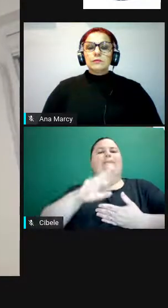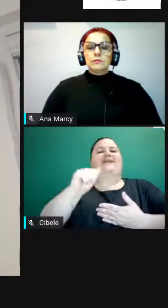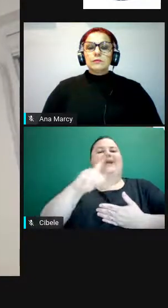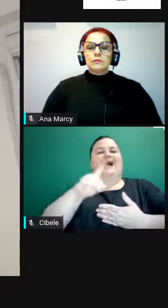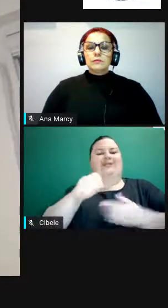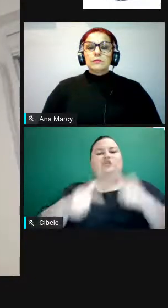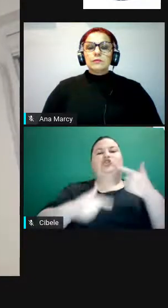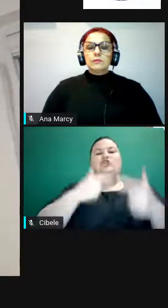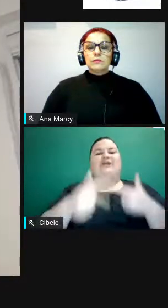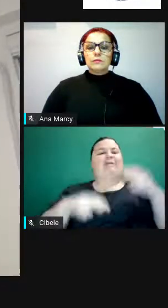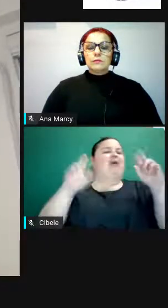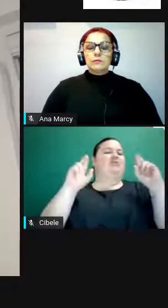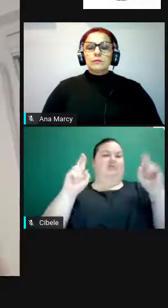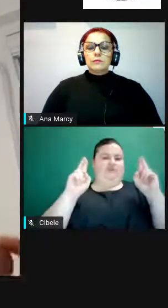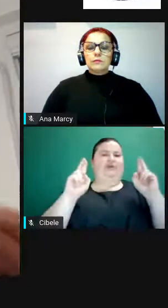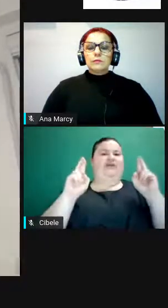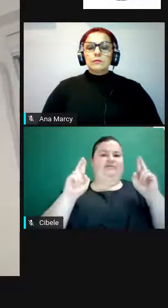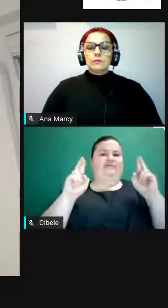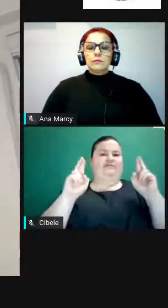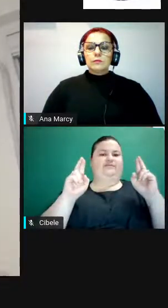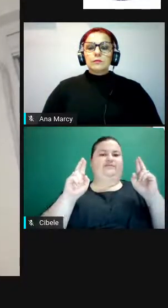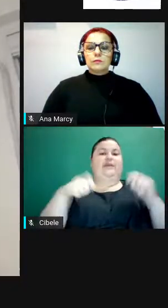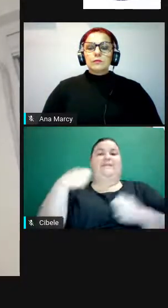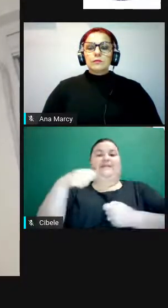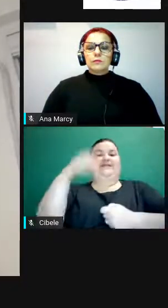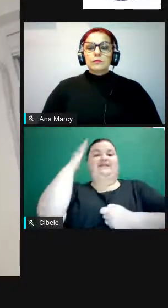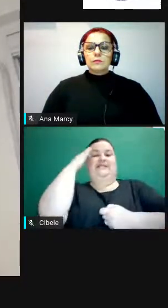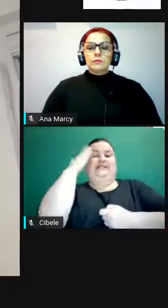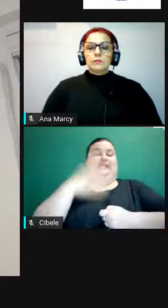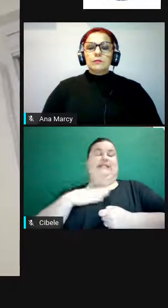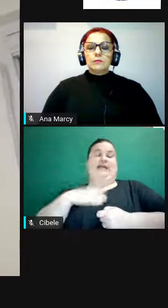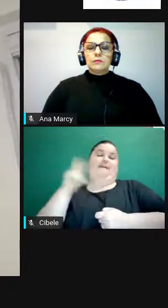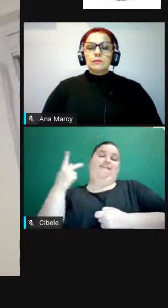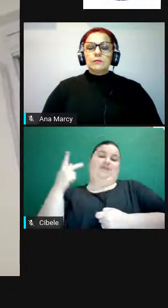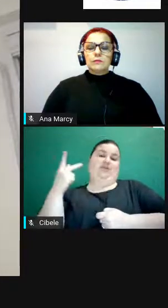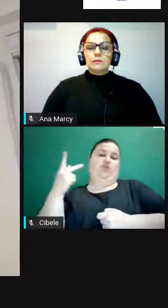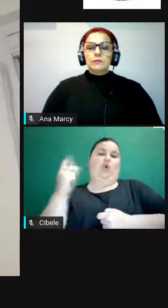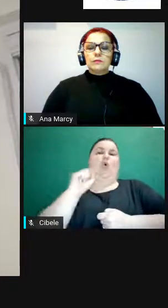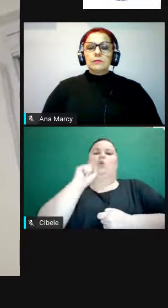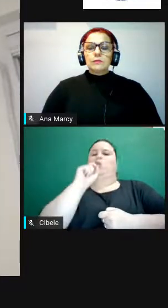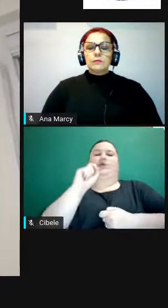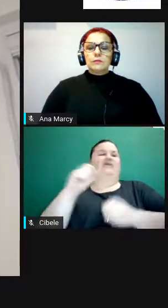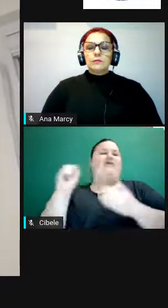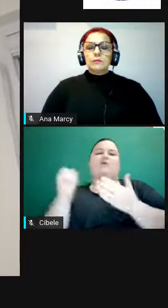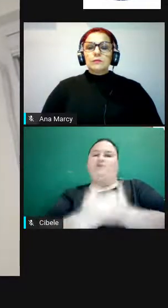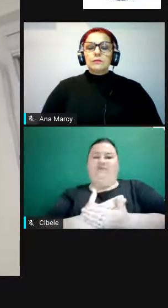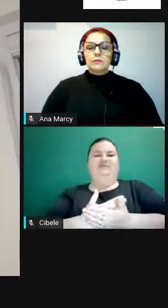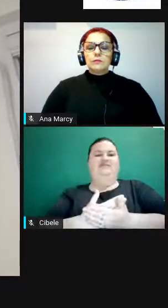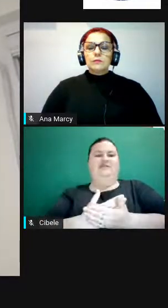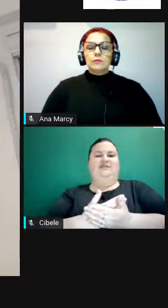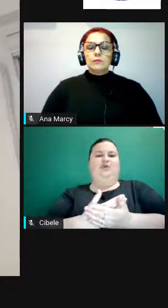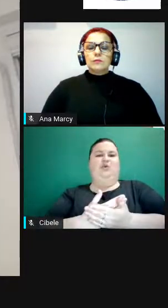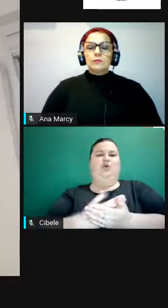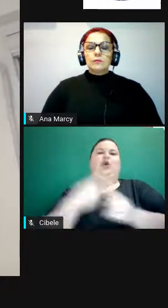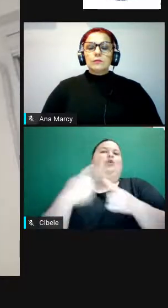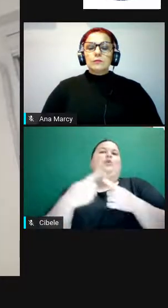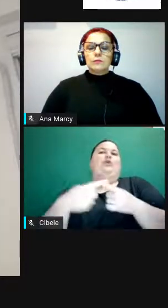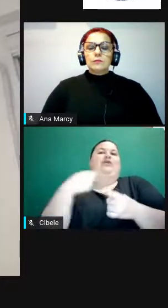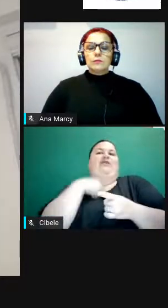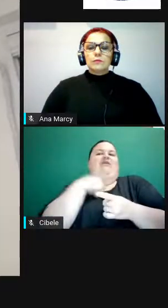e a gente precisa entender um pouquinho da minha história que aconteceu e quais são os meus atributos né para estar te falando